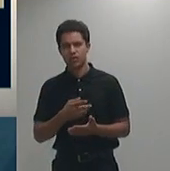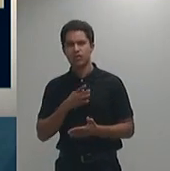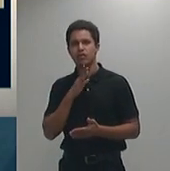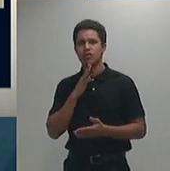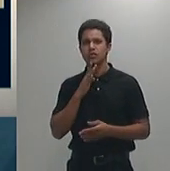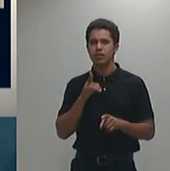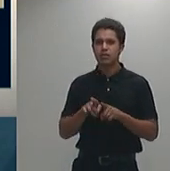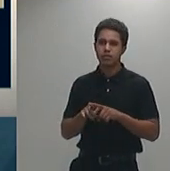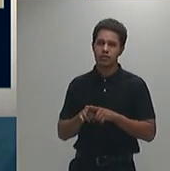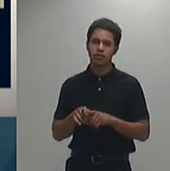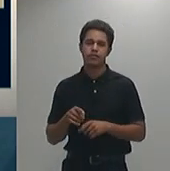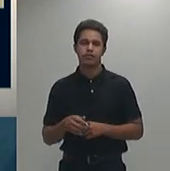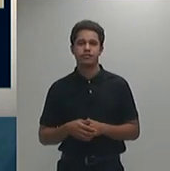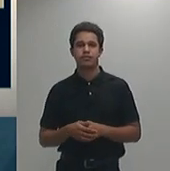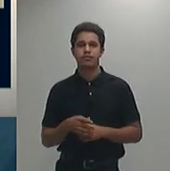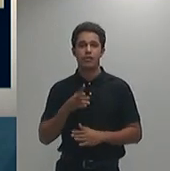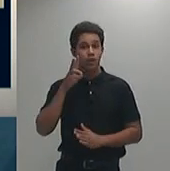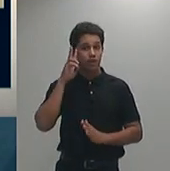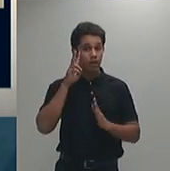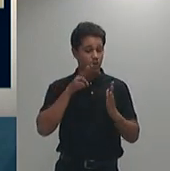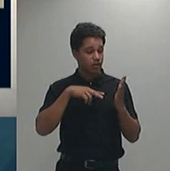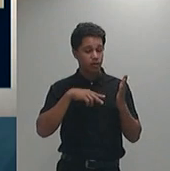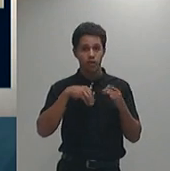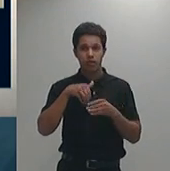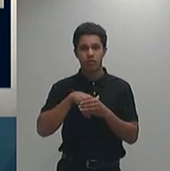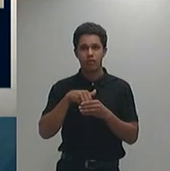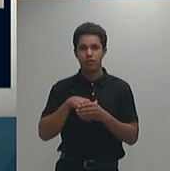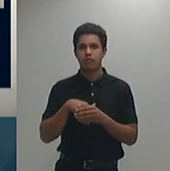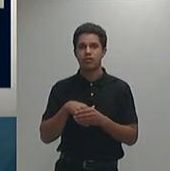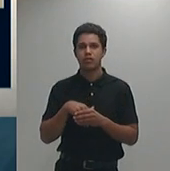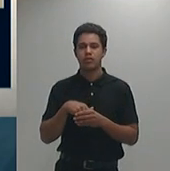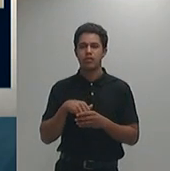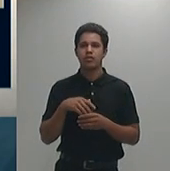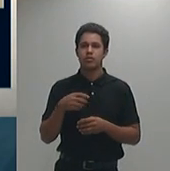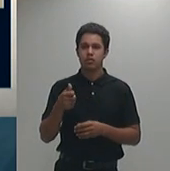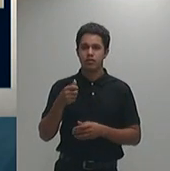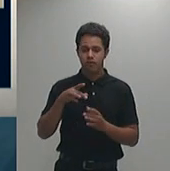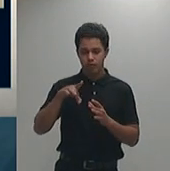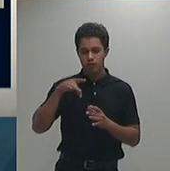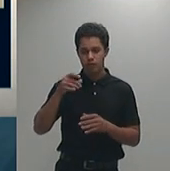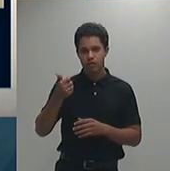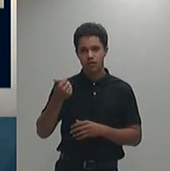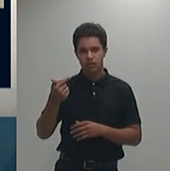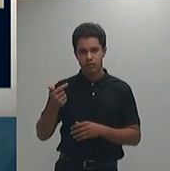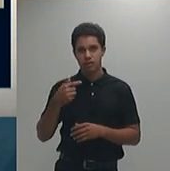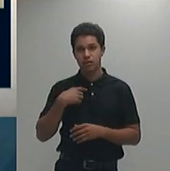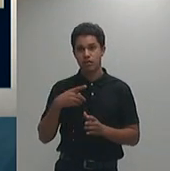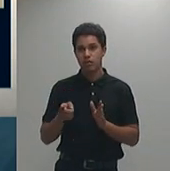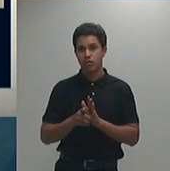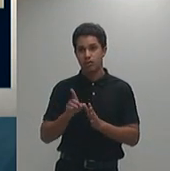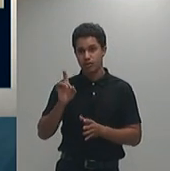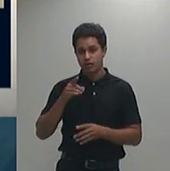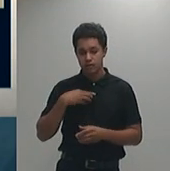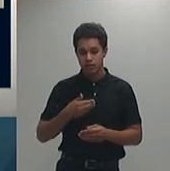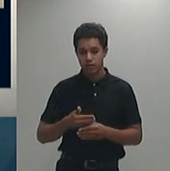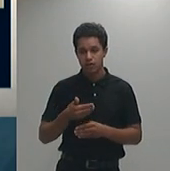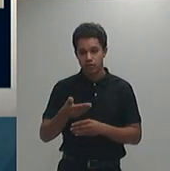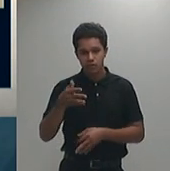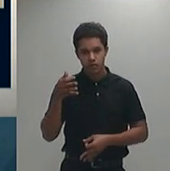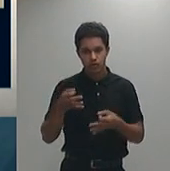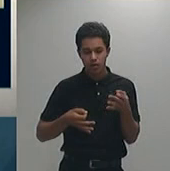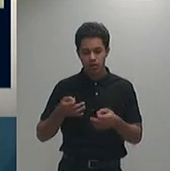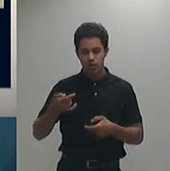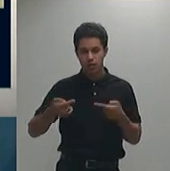da leitura do voto condutor Folha 17 cuja diretriz que passou a nortear o julgamento dos conflitos de